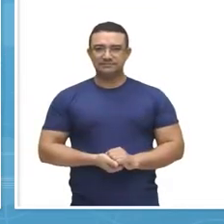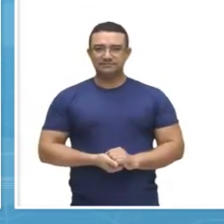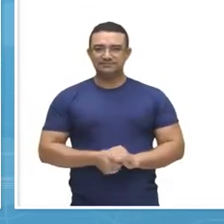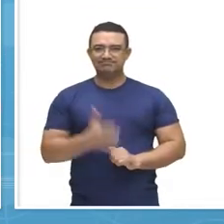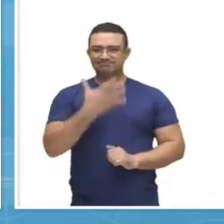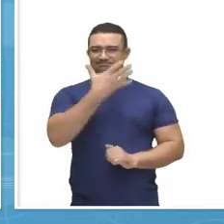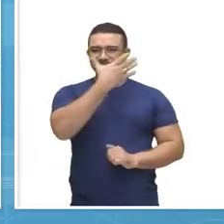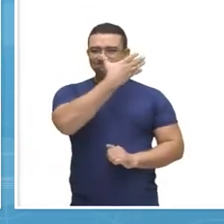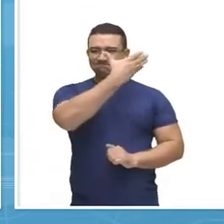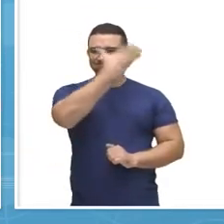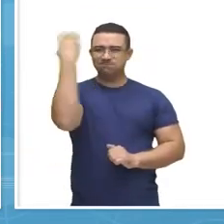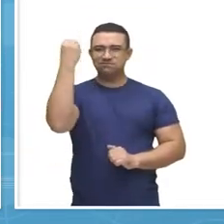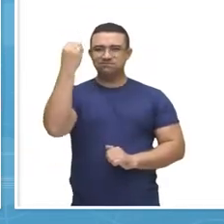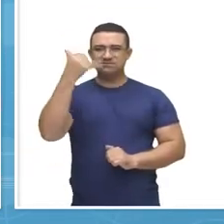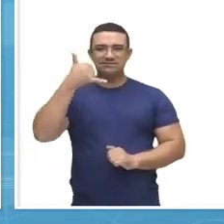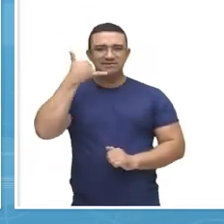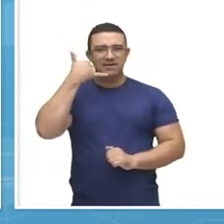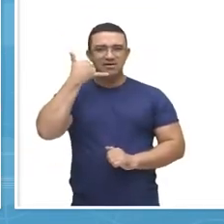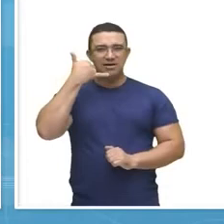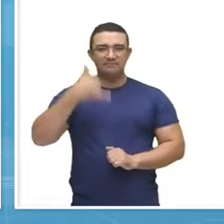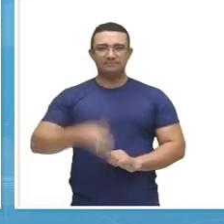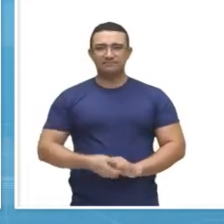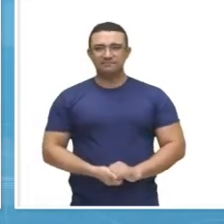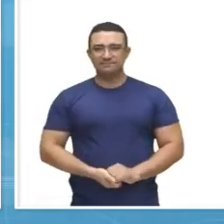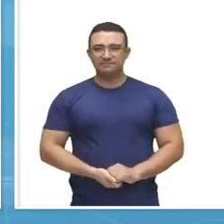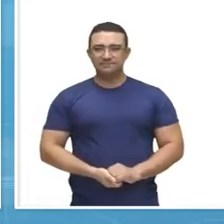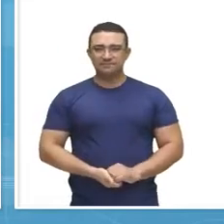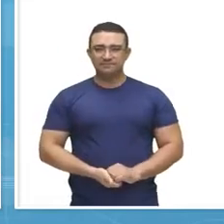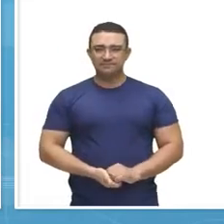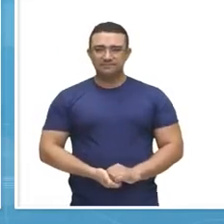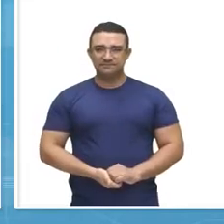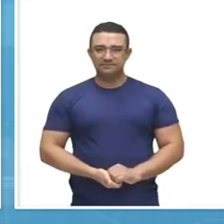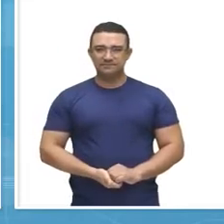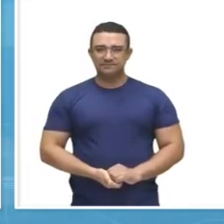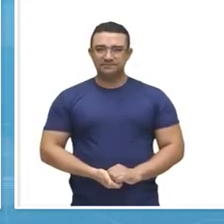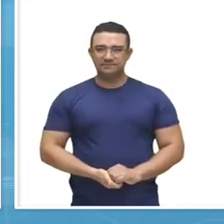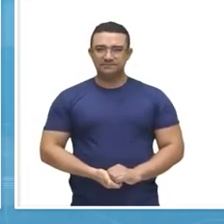Forget the cell phone, esquecer o celular.